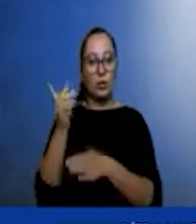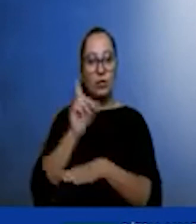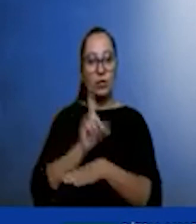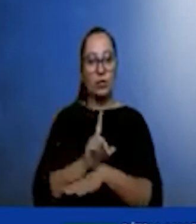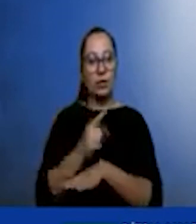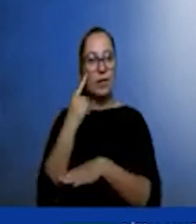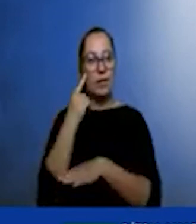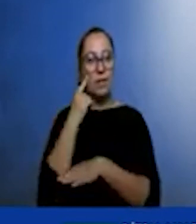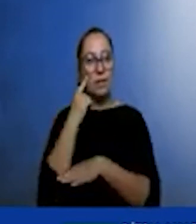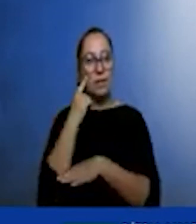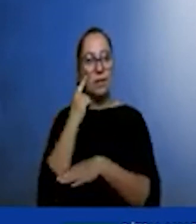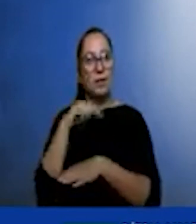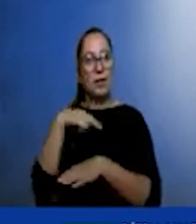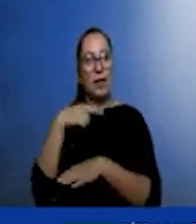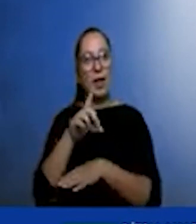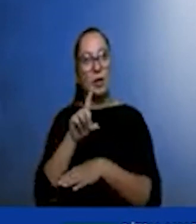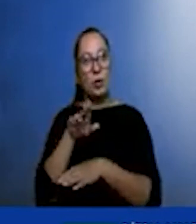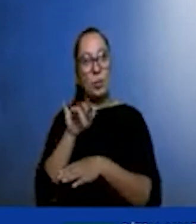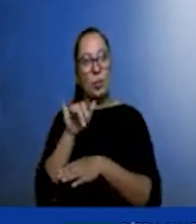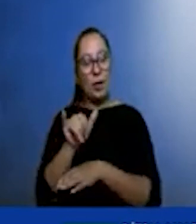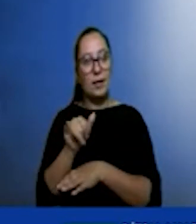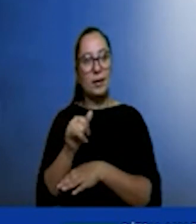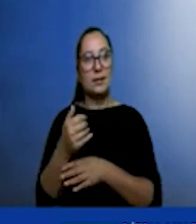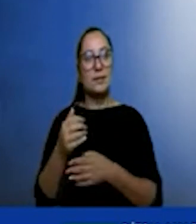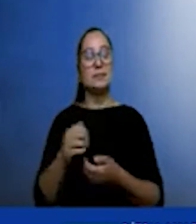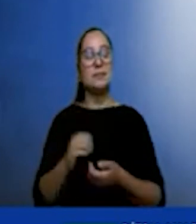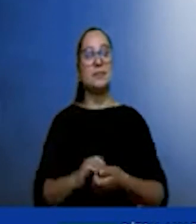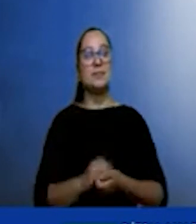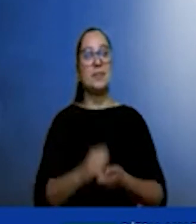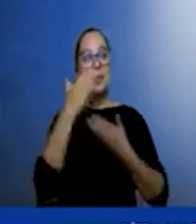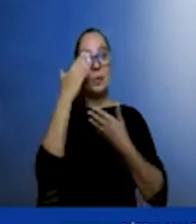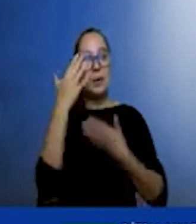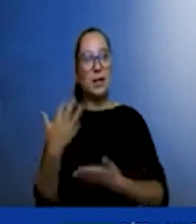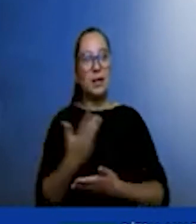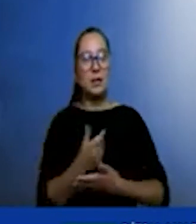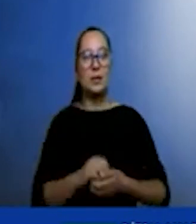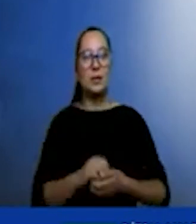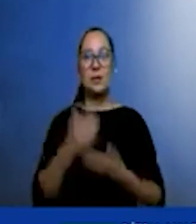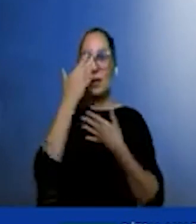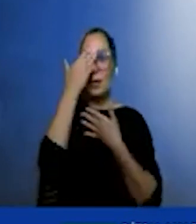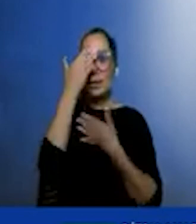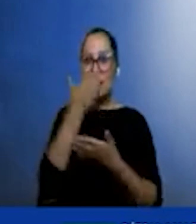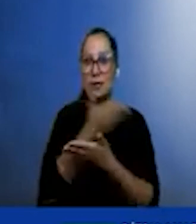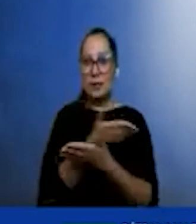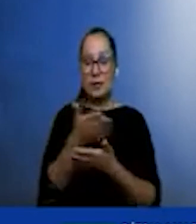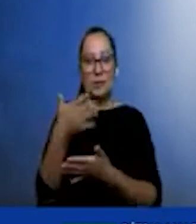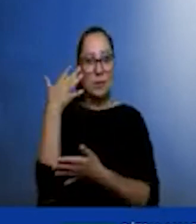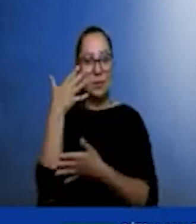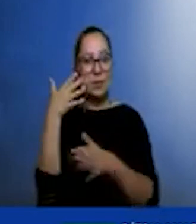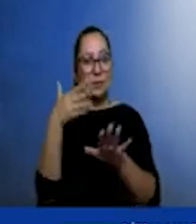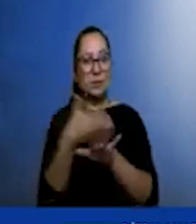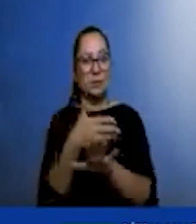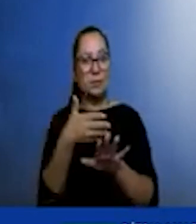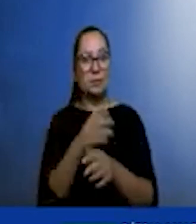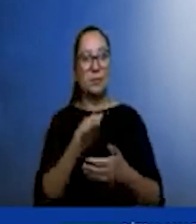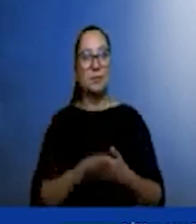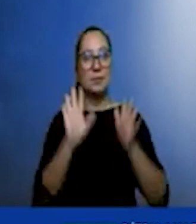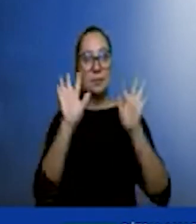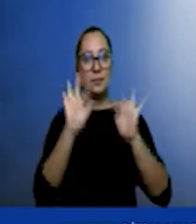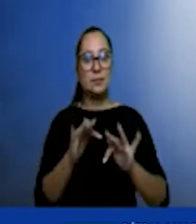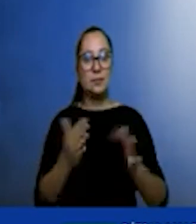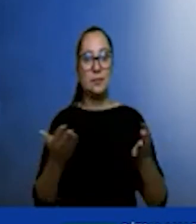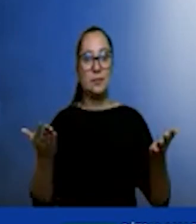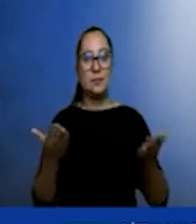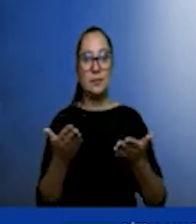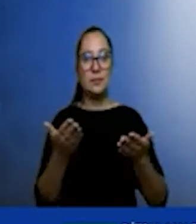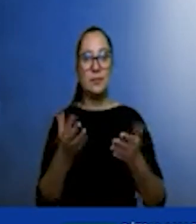Dubai. Obrigado a todos. Obrigada, senhores palestrantes, pela participação. E encerramos aqui o